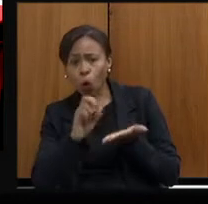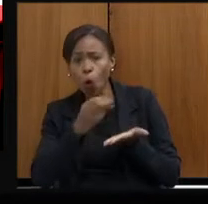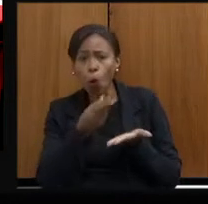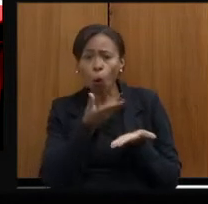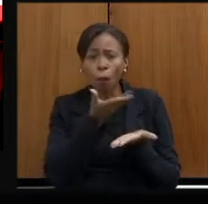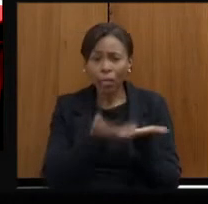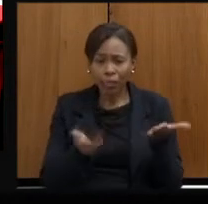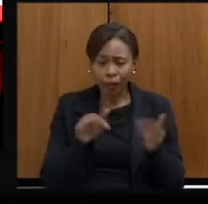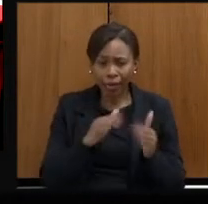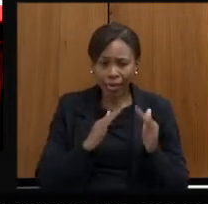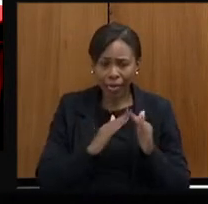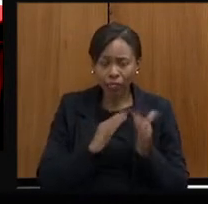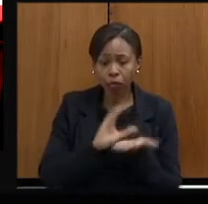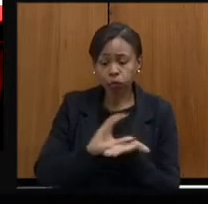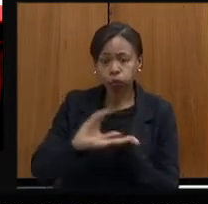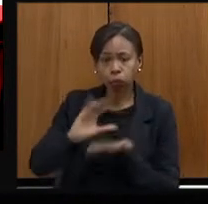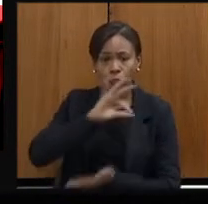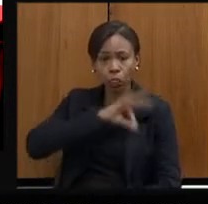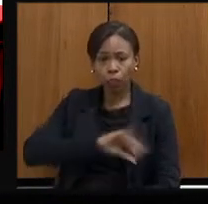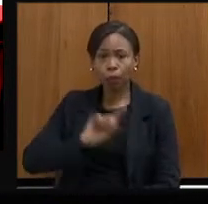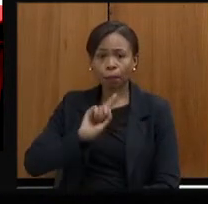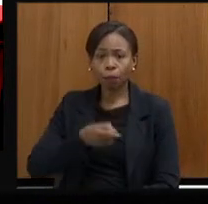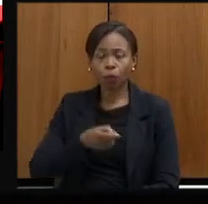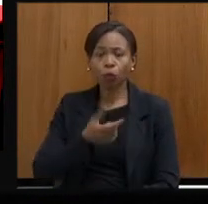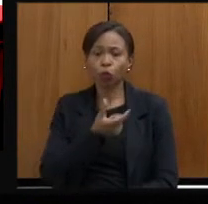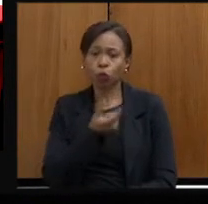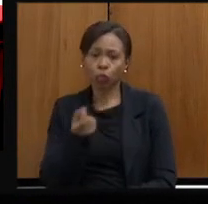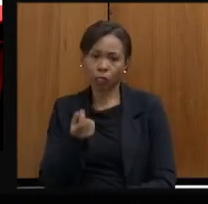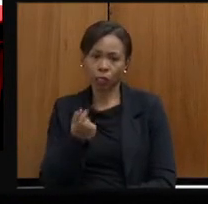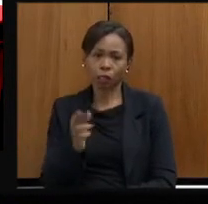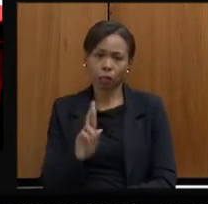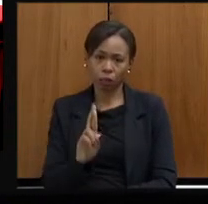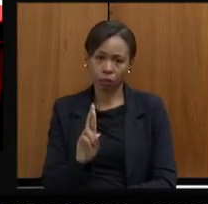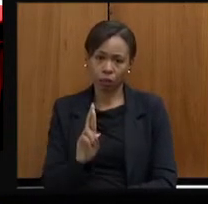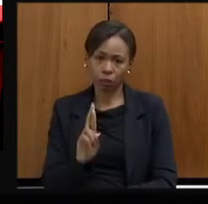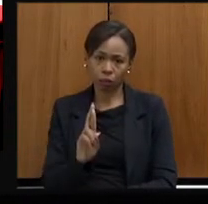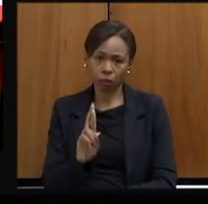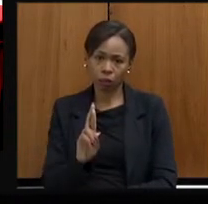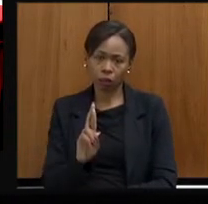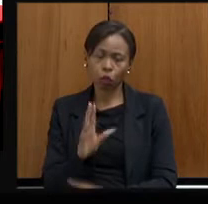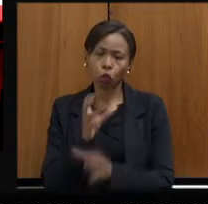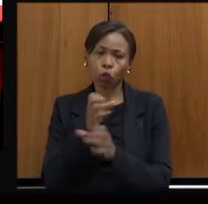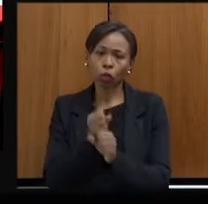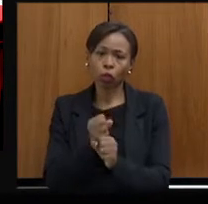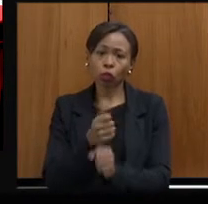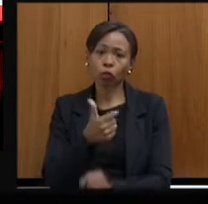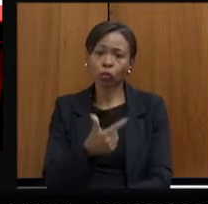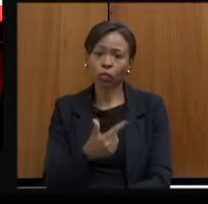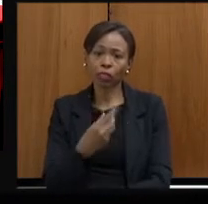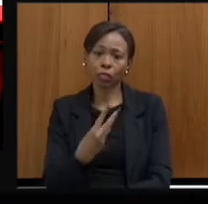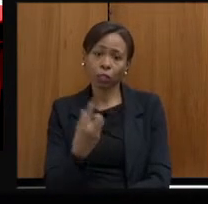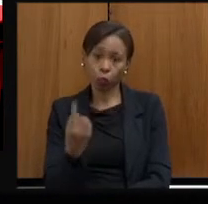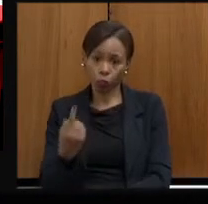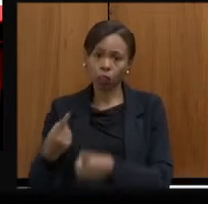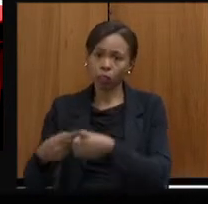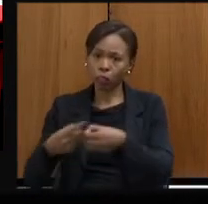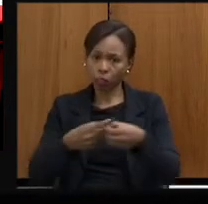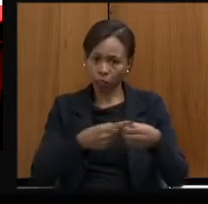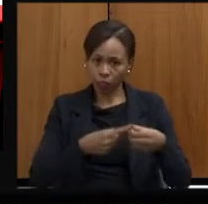R$ 1.200. Então, nós conseguimos atender 231 municípios.